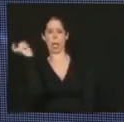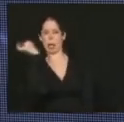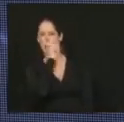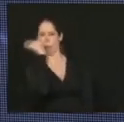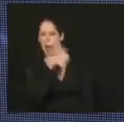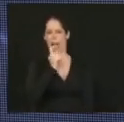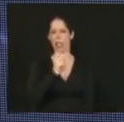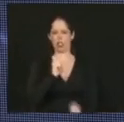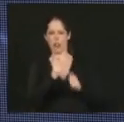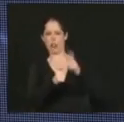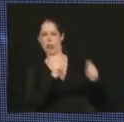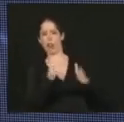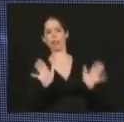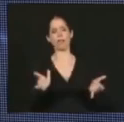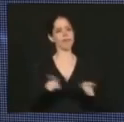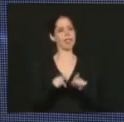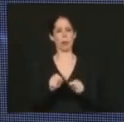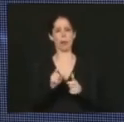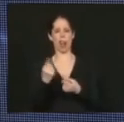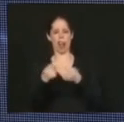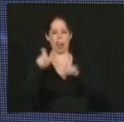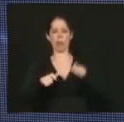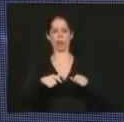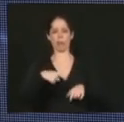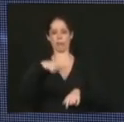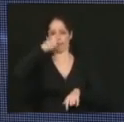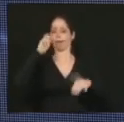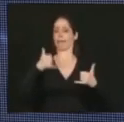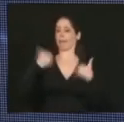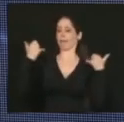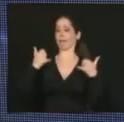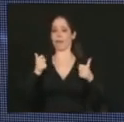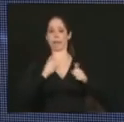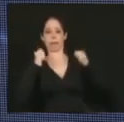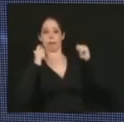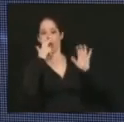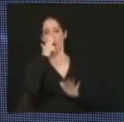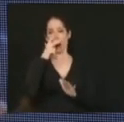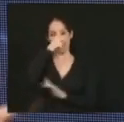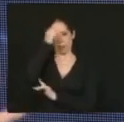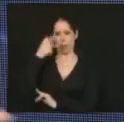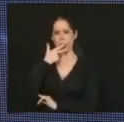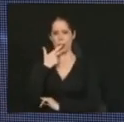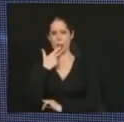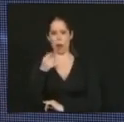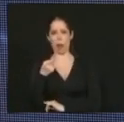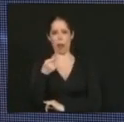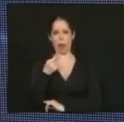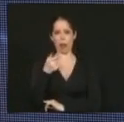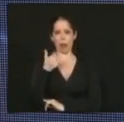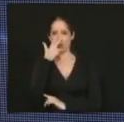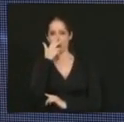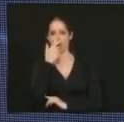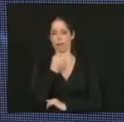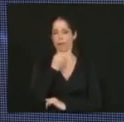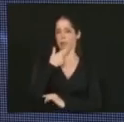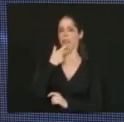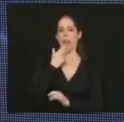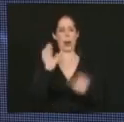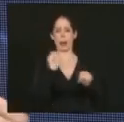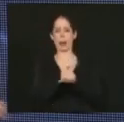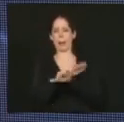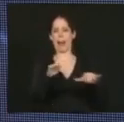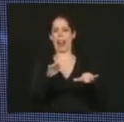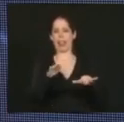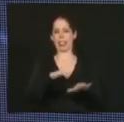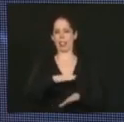ofendam e as pessoas mantenham arrogância como é o caso do Prefeito é o prefeito e me disse ironicamente para de viajar viajei muito nos